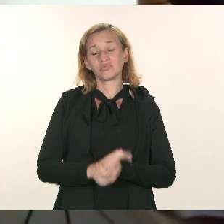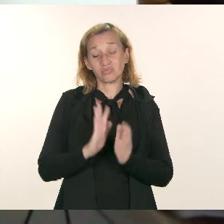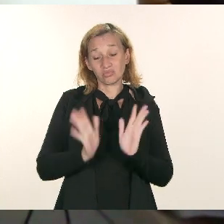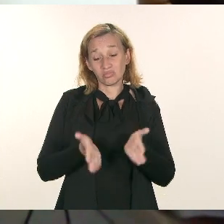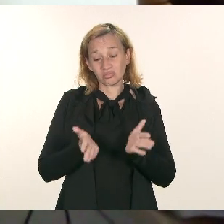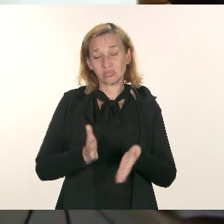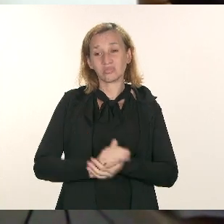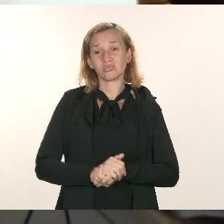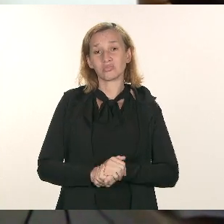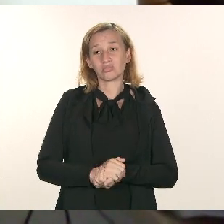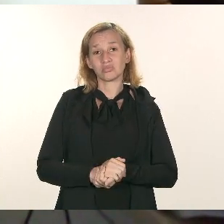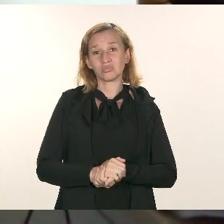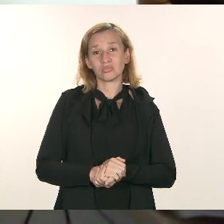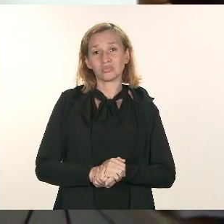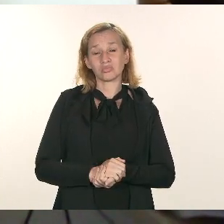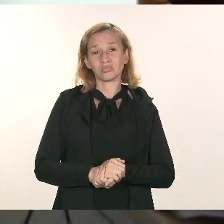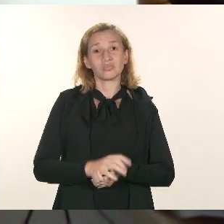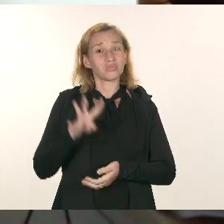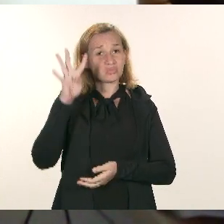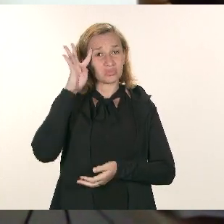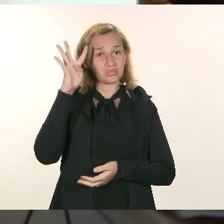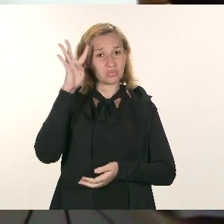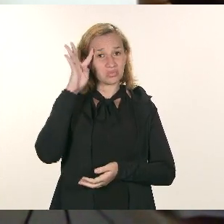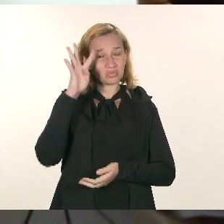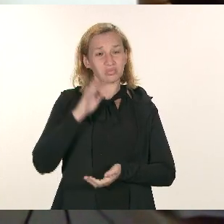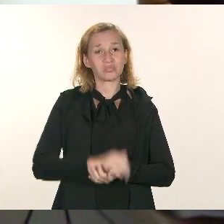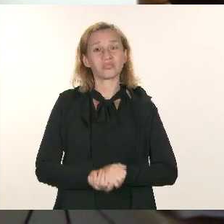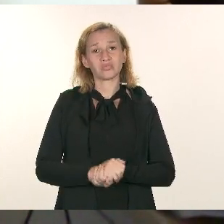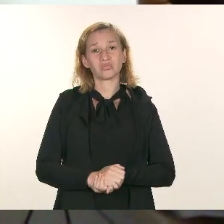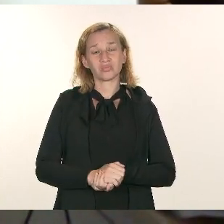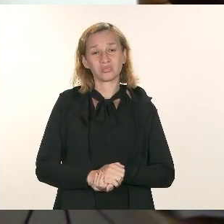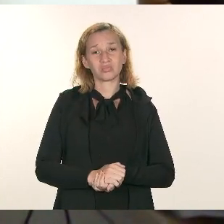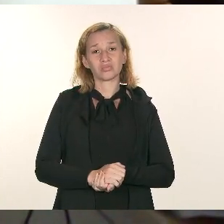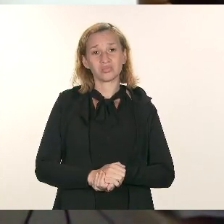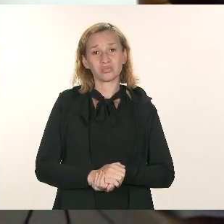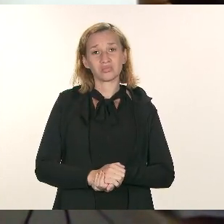Hoje, quarta-feira de cinzas,